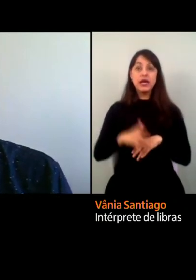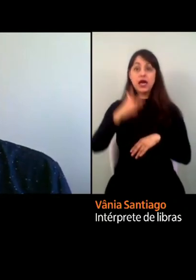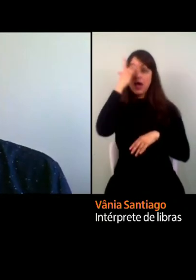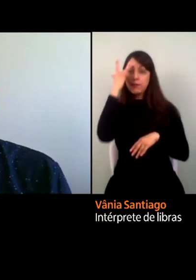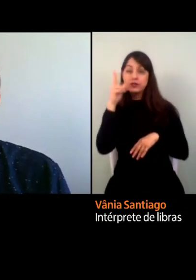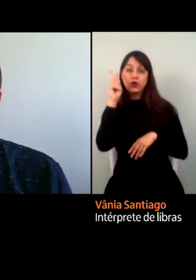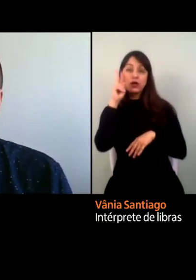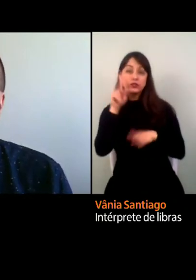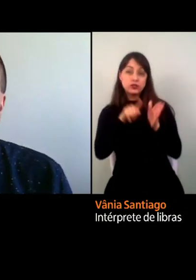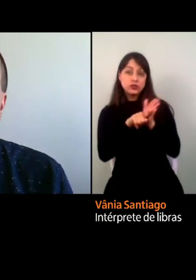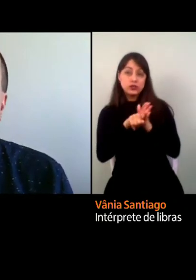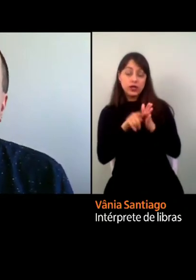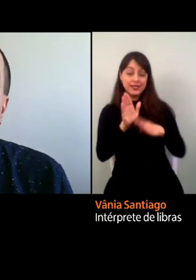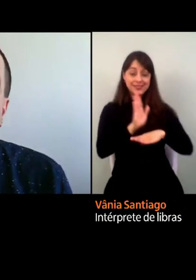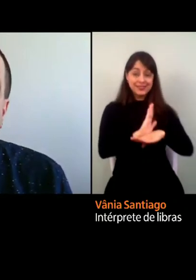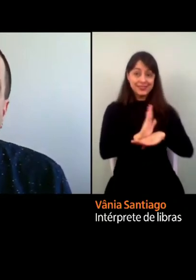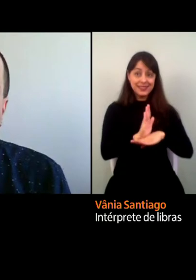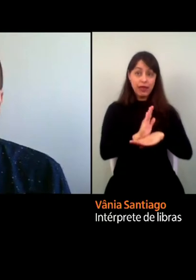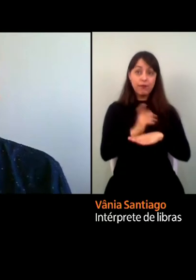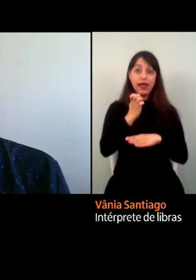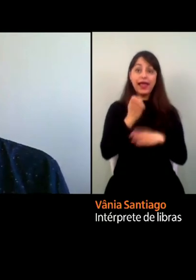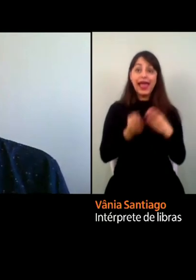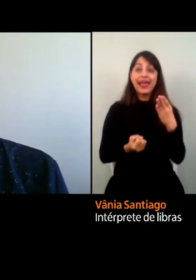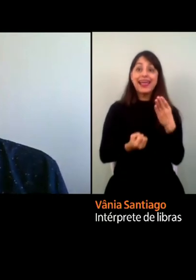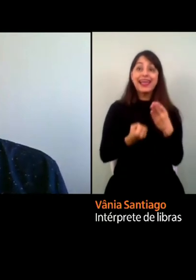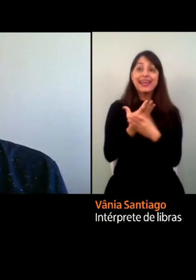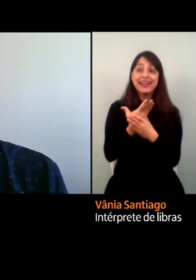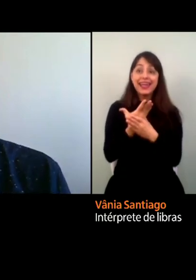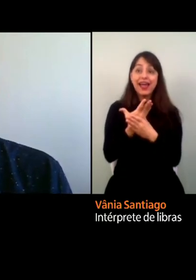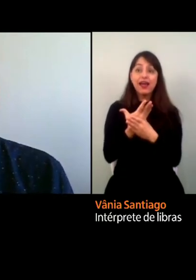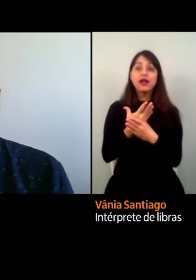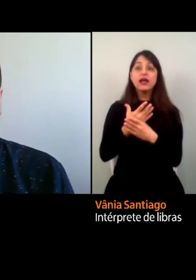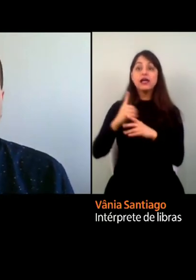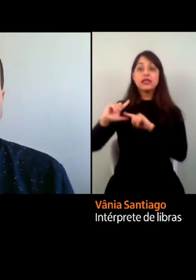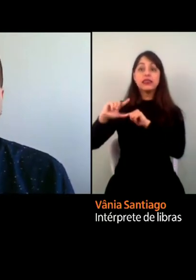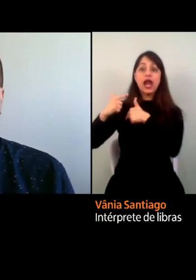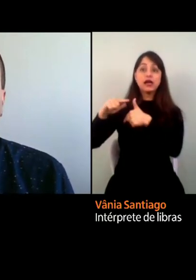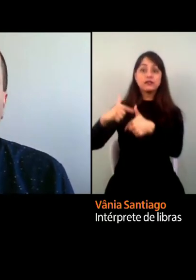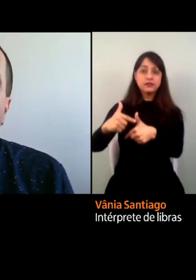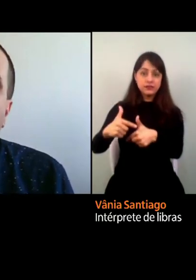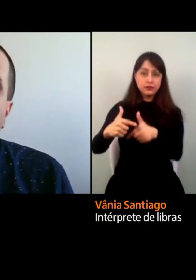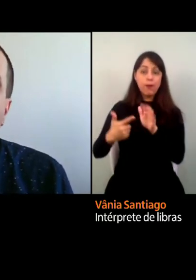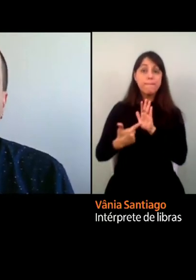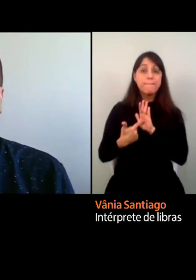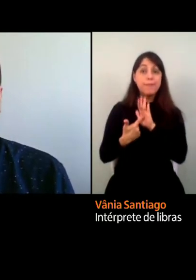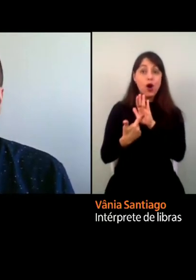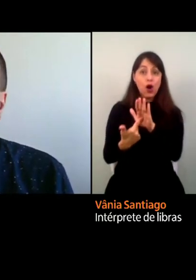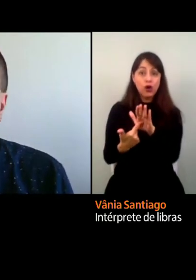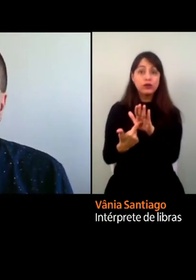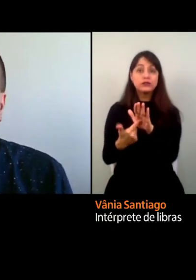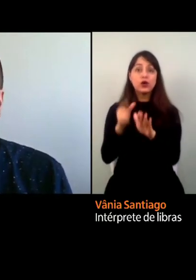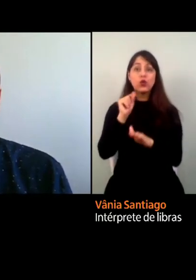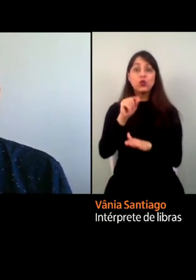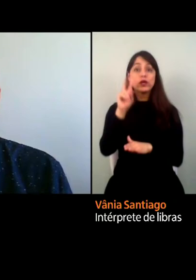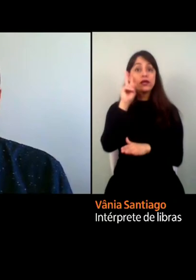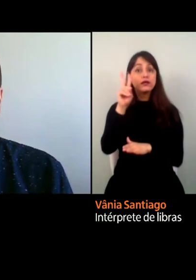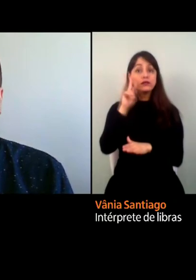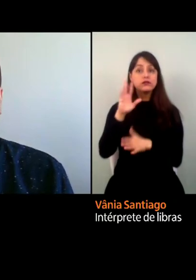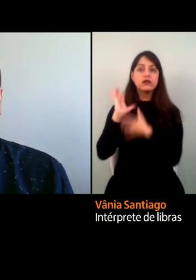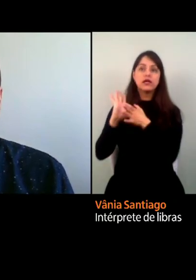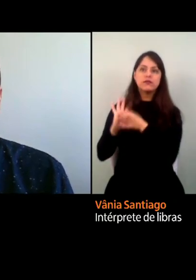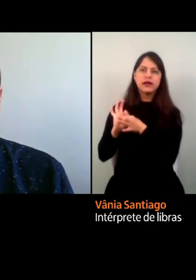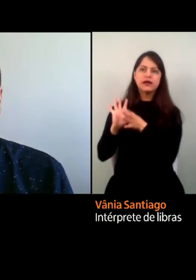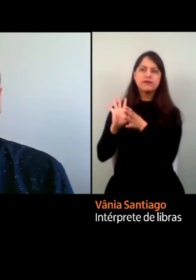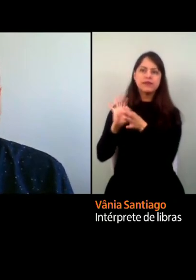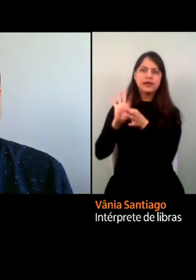está ocupado em inventar uma tradição, ou seja, um conjunto coerente e manejável